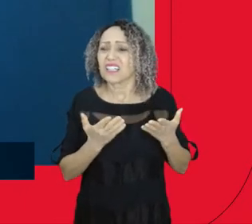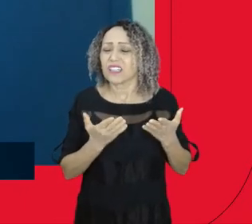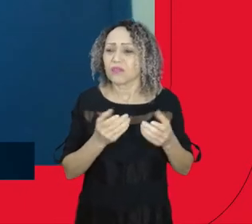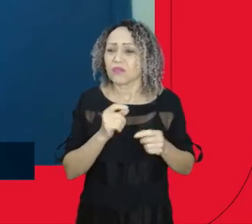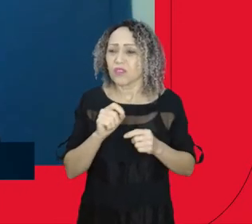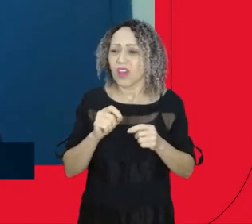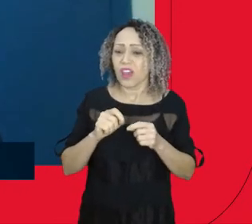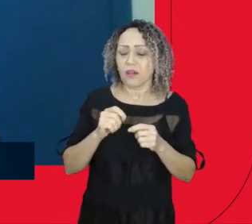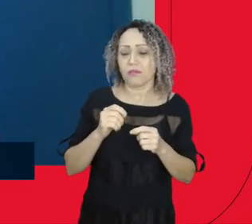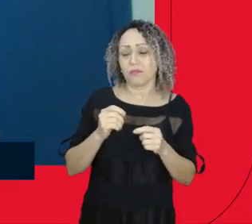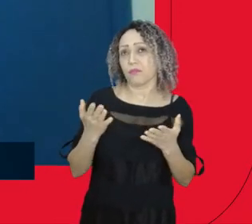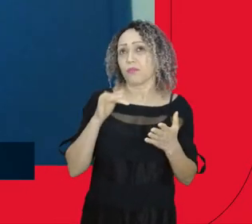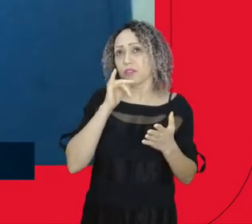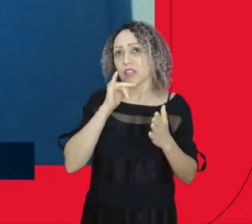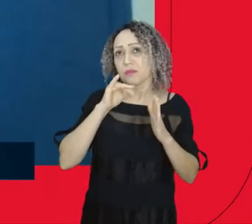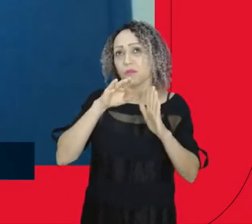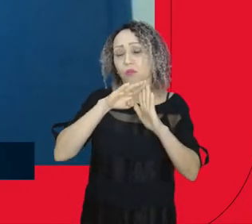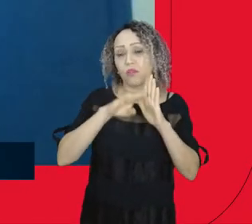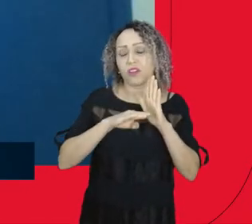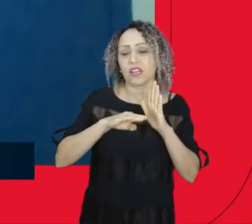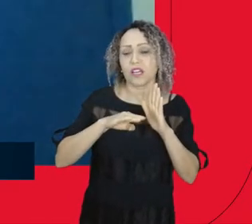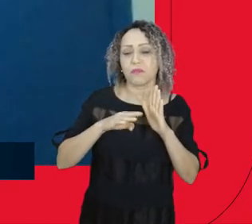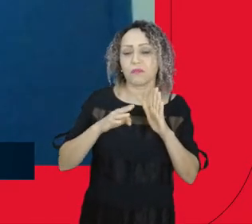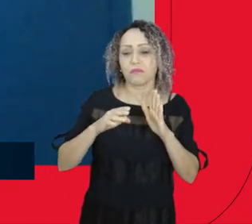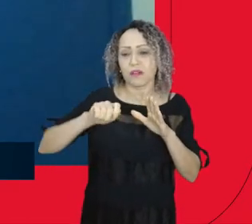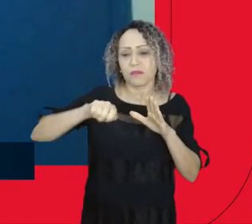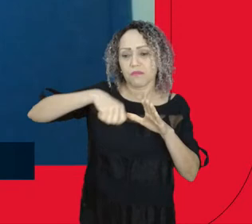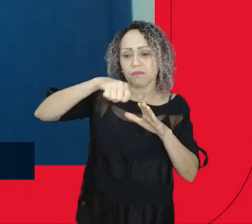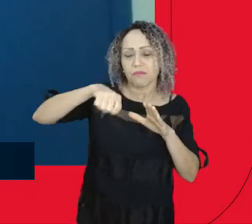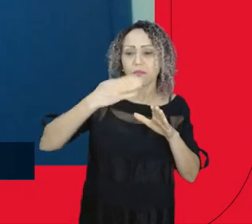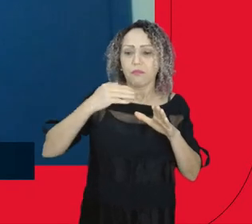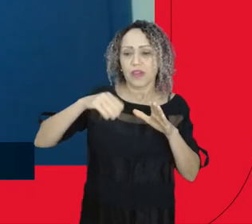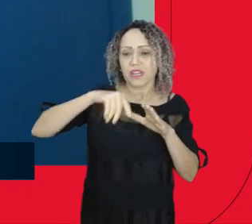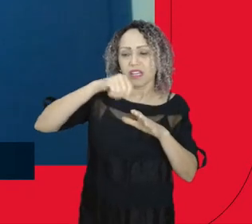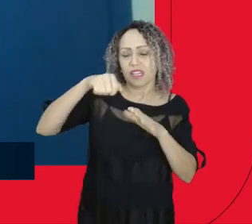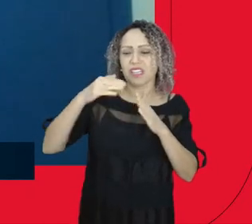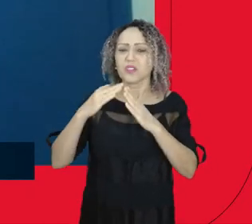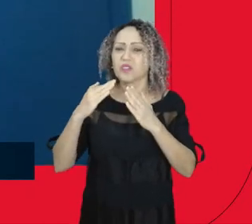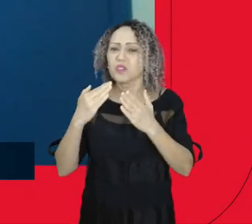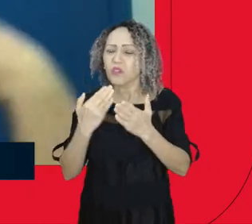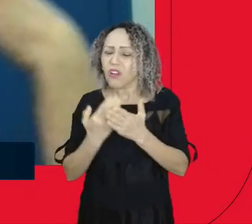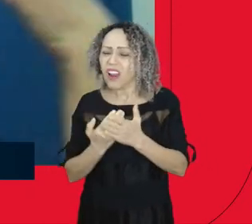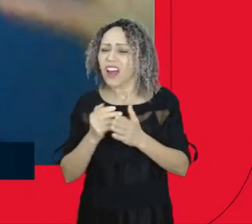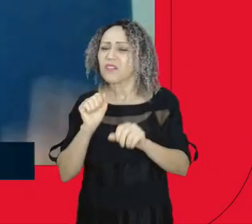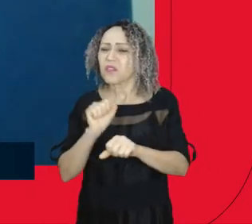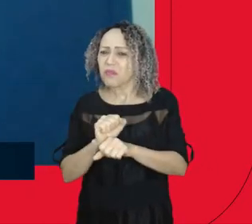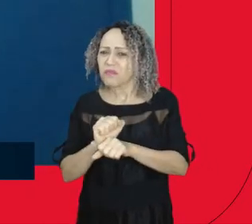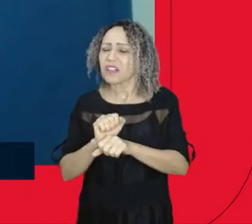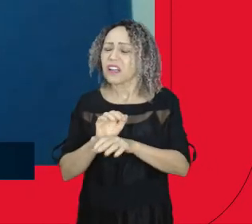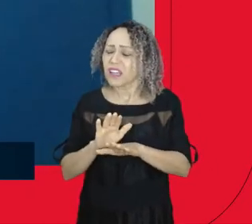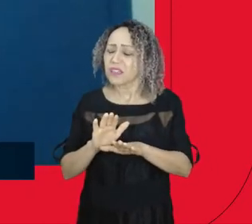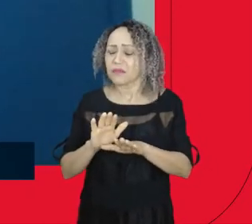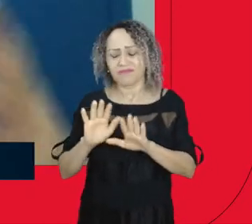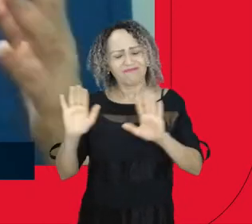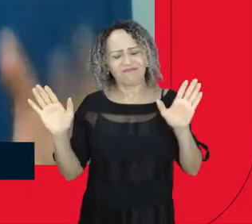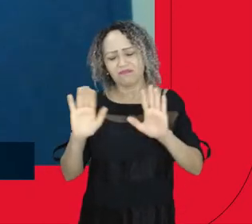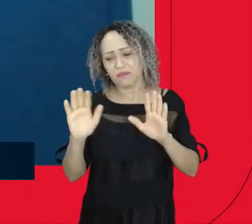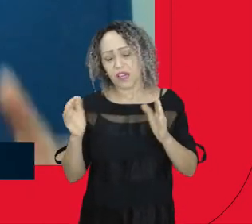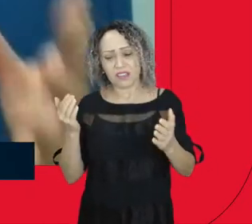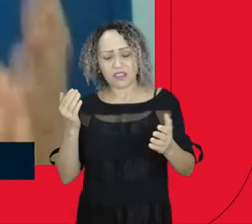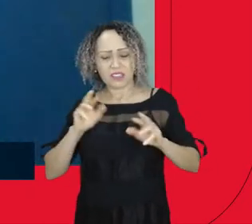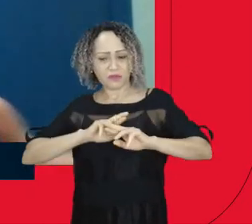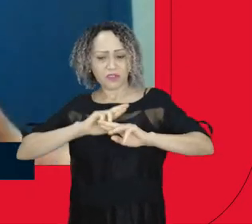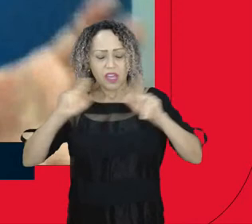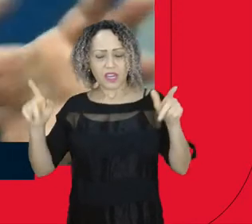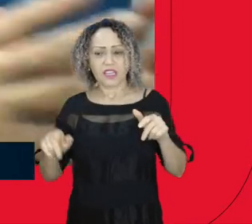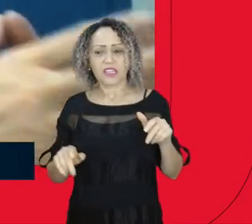aumentado. Era fácil aumentar. Não precisava de lei, não precisava toda essa bagunça, todo esse gasto, trocando cartão. Era